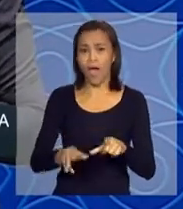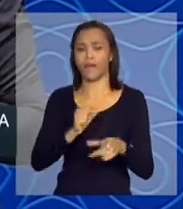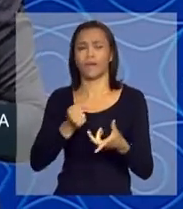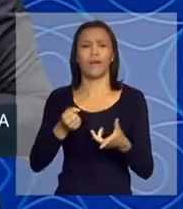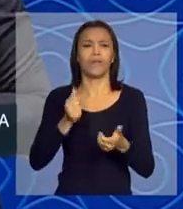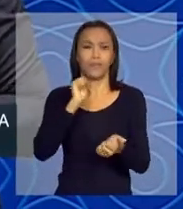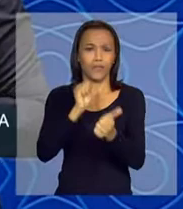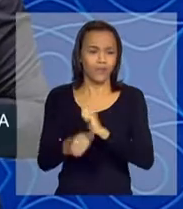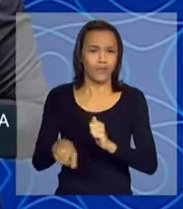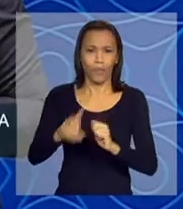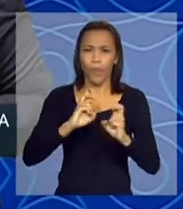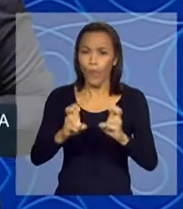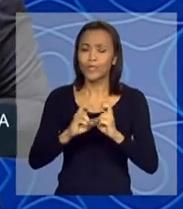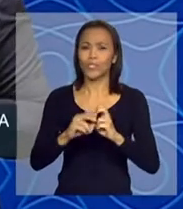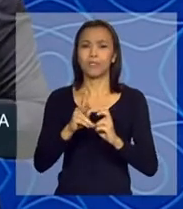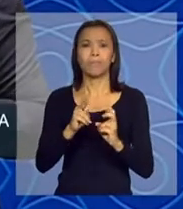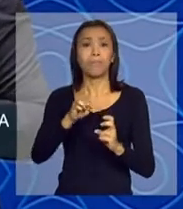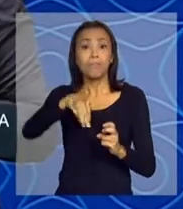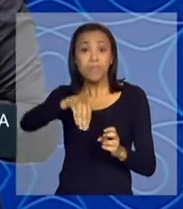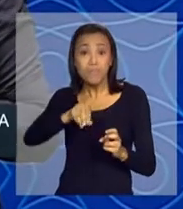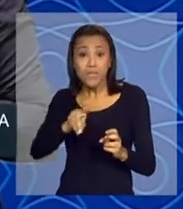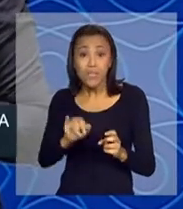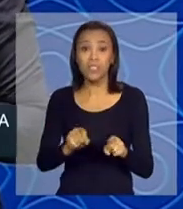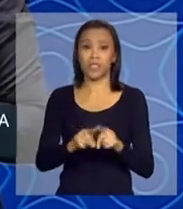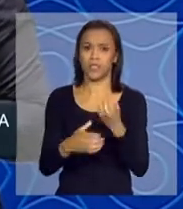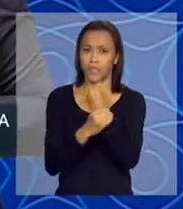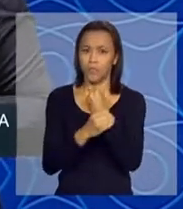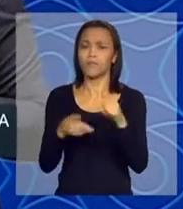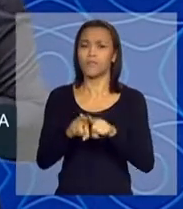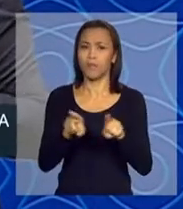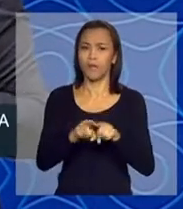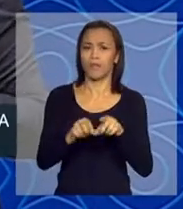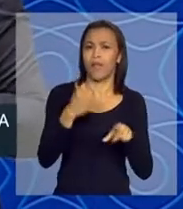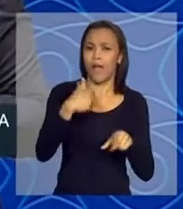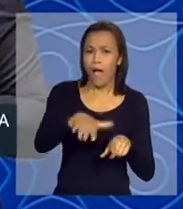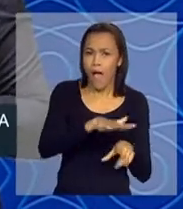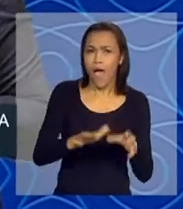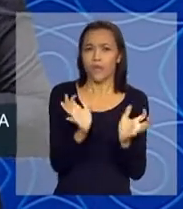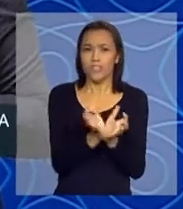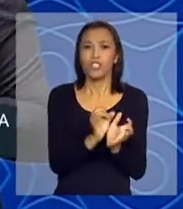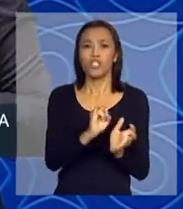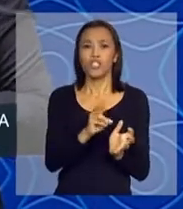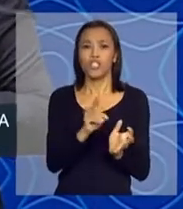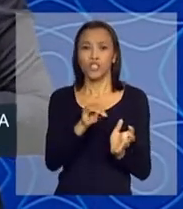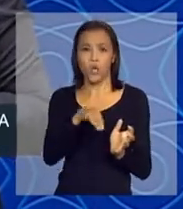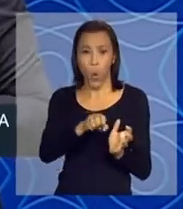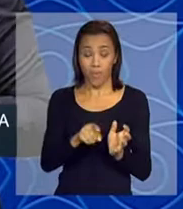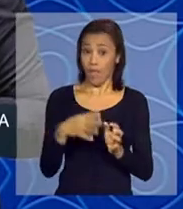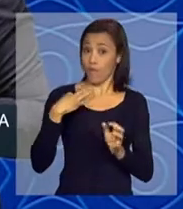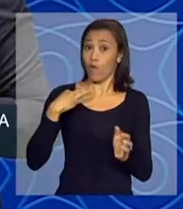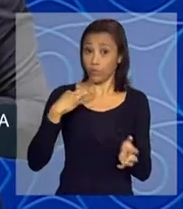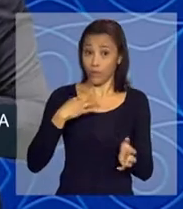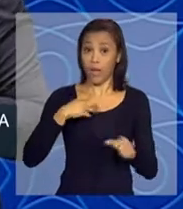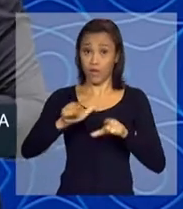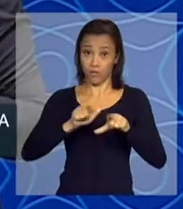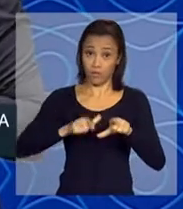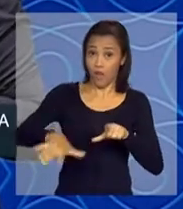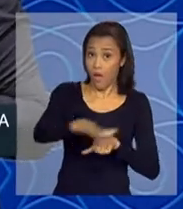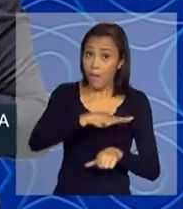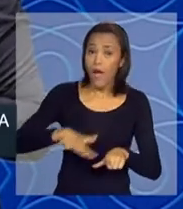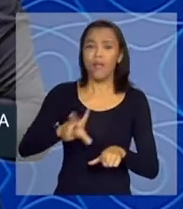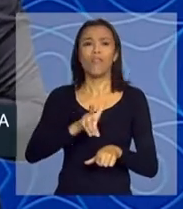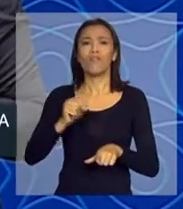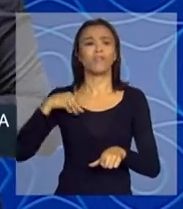mídia segurança protocolo e serviço de idiomas como todo trabalho voluntário as atividades realizadas